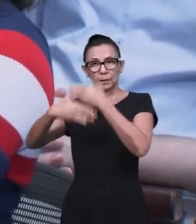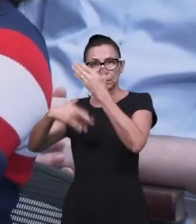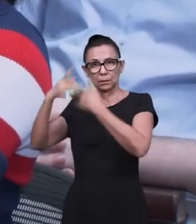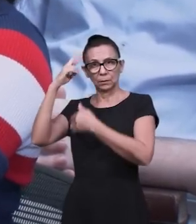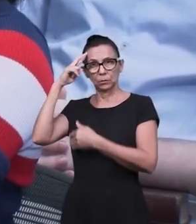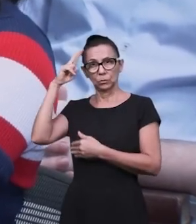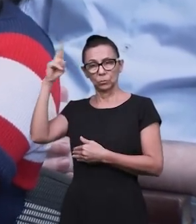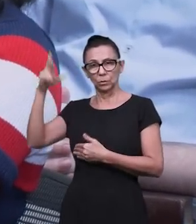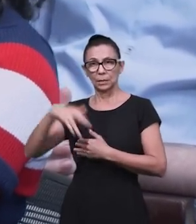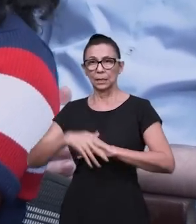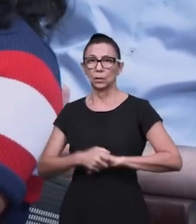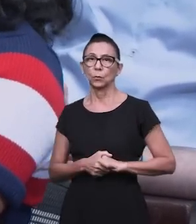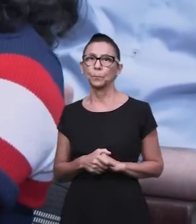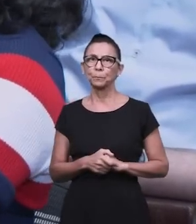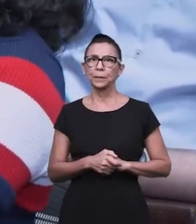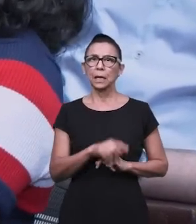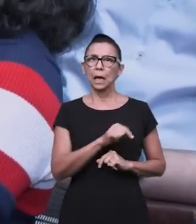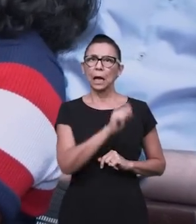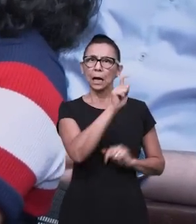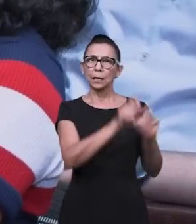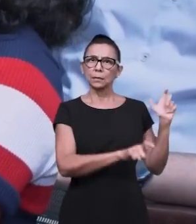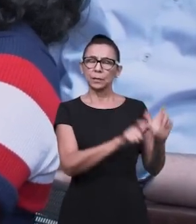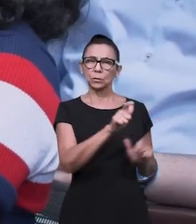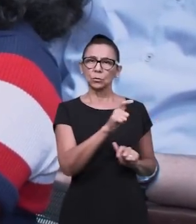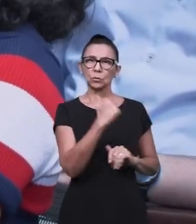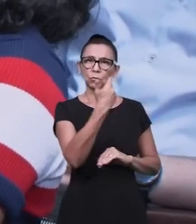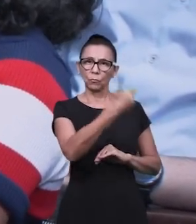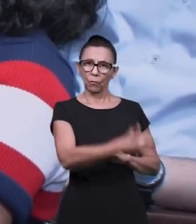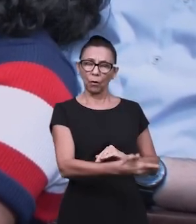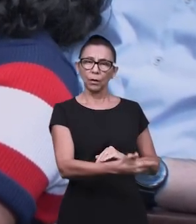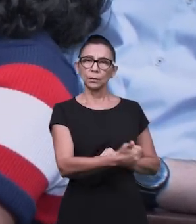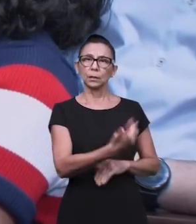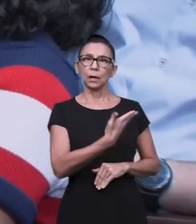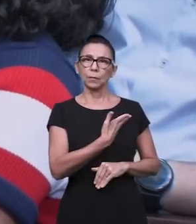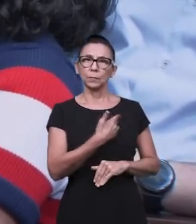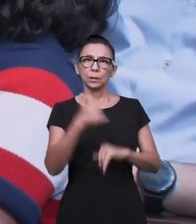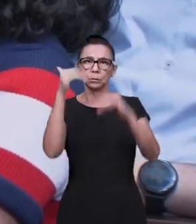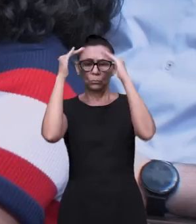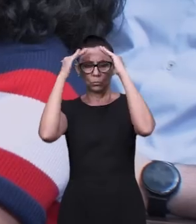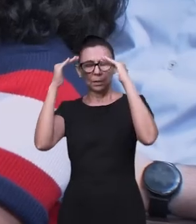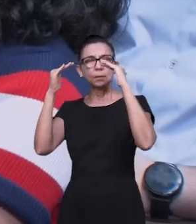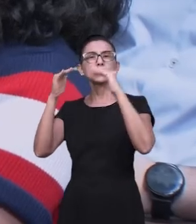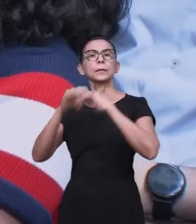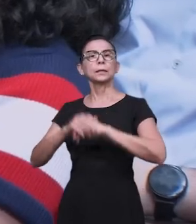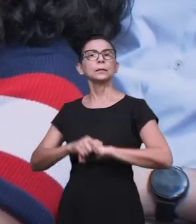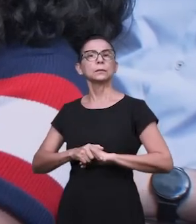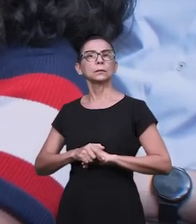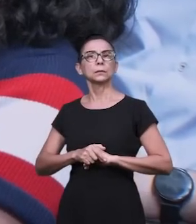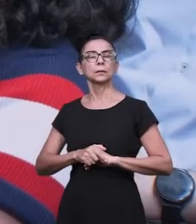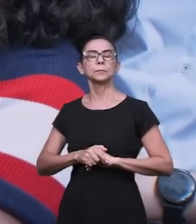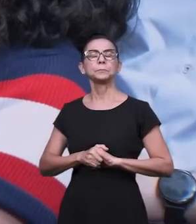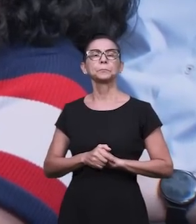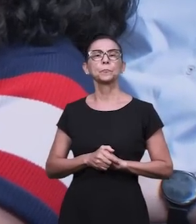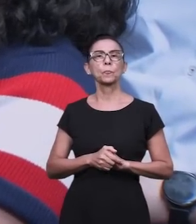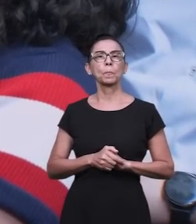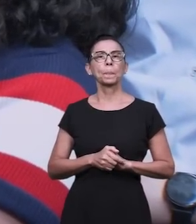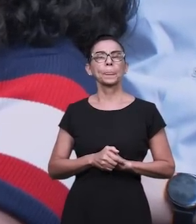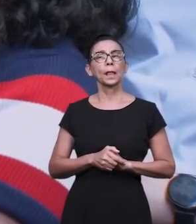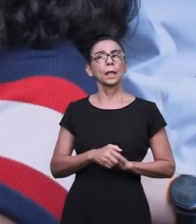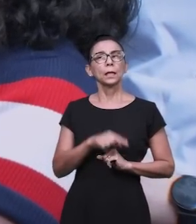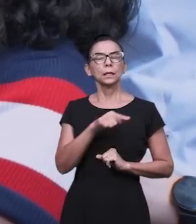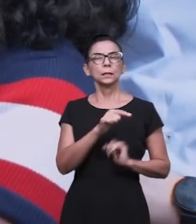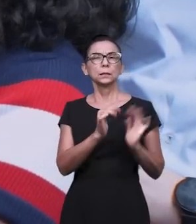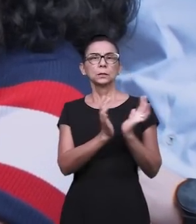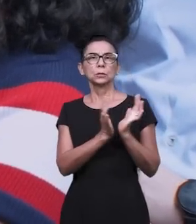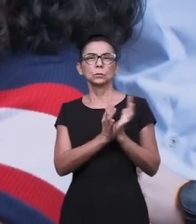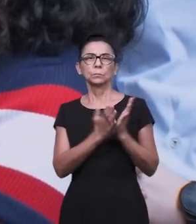Senhor, essa aceitação e esse respeito vem pela permanência, né, da nossa posição. E ali no grupo havia